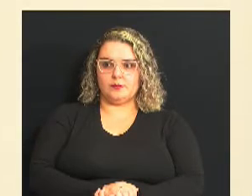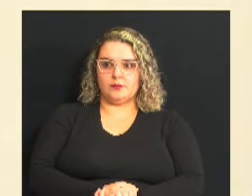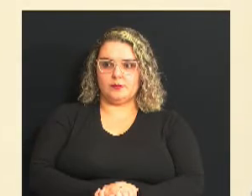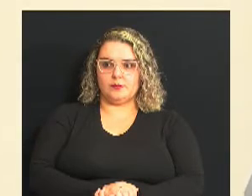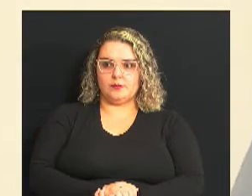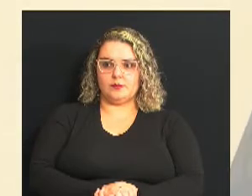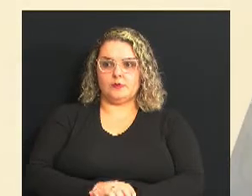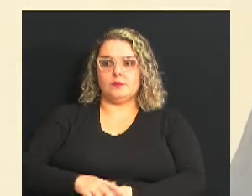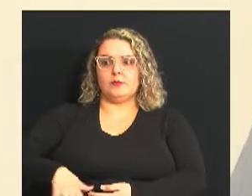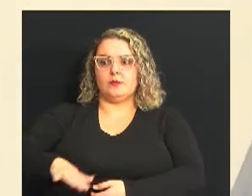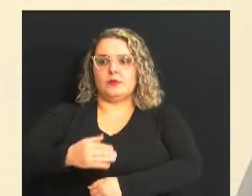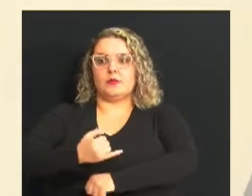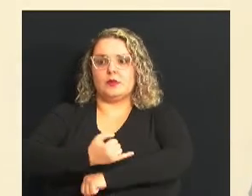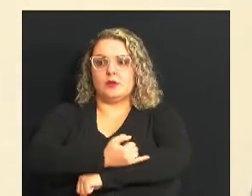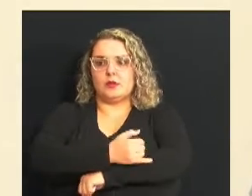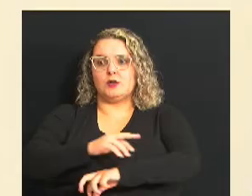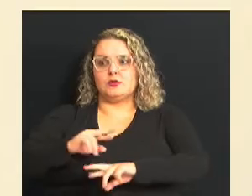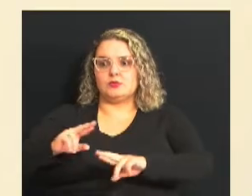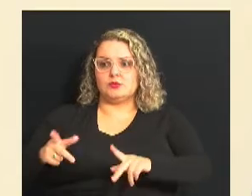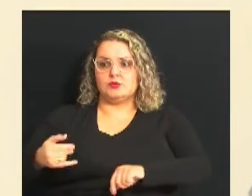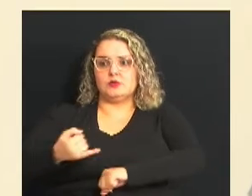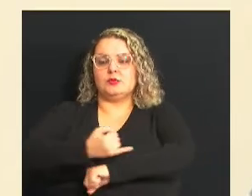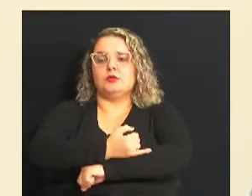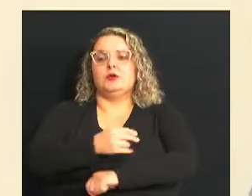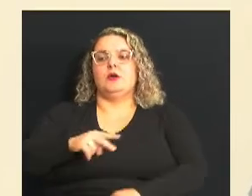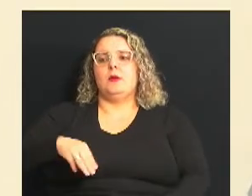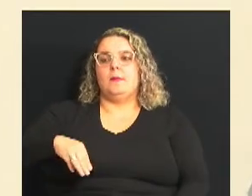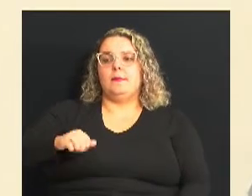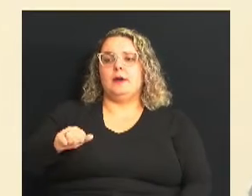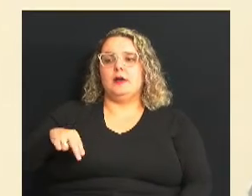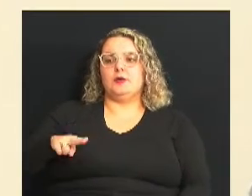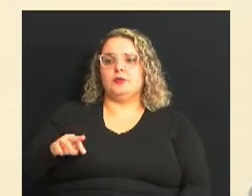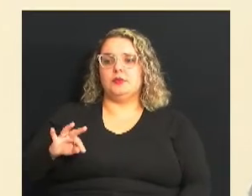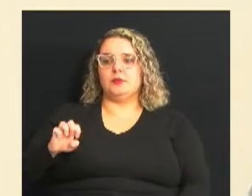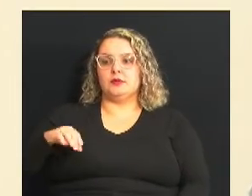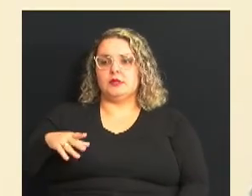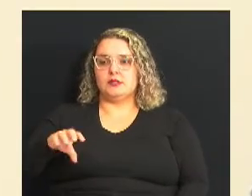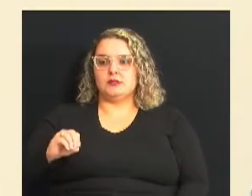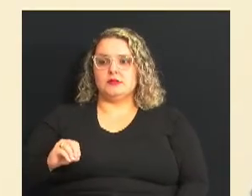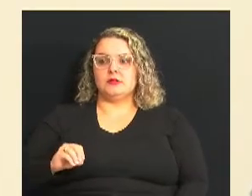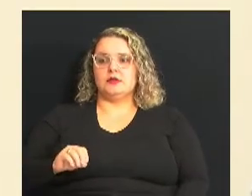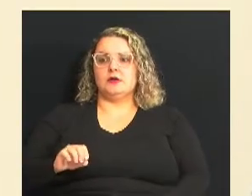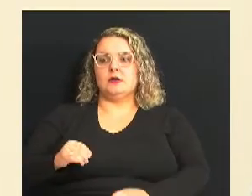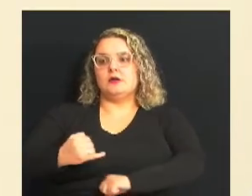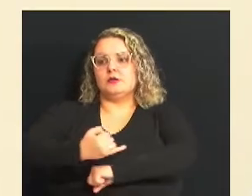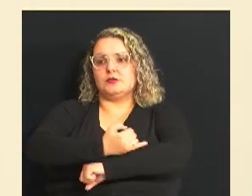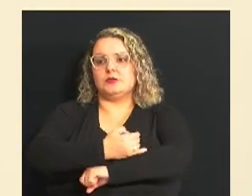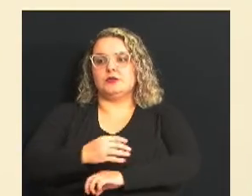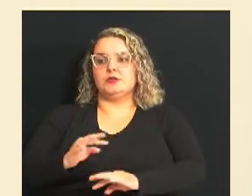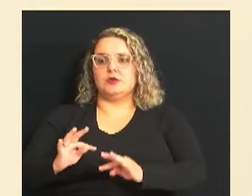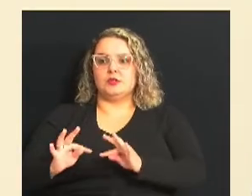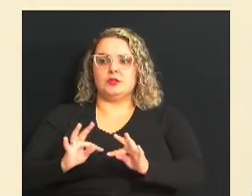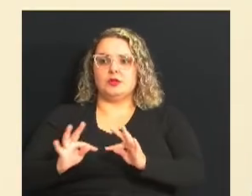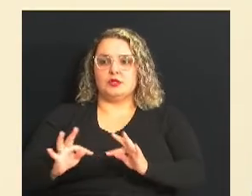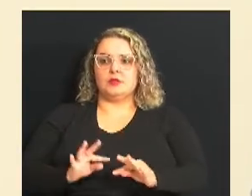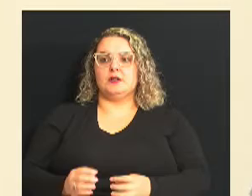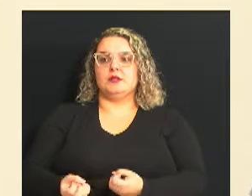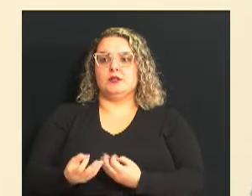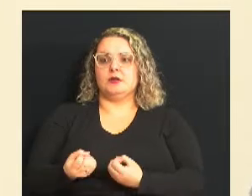diferencia da infraestrutura de manutenção, né? A infraestrutura de TI, nesse caso,